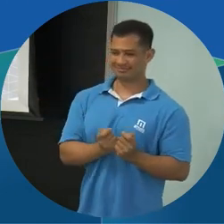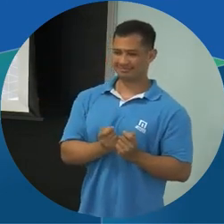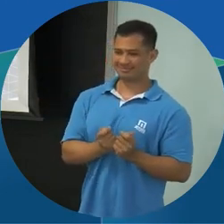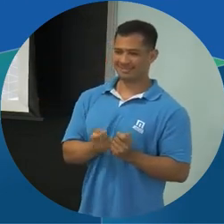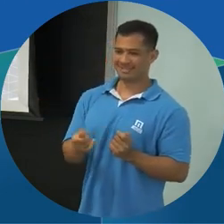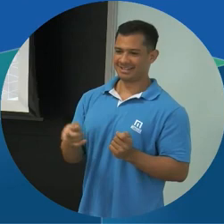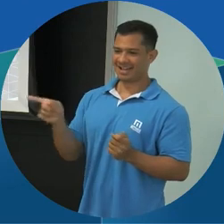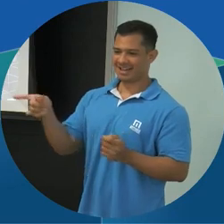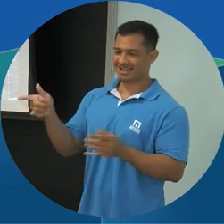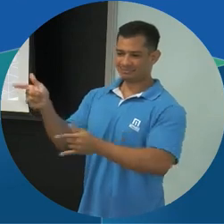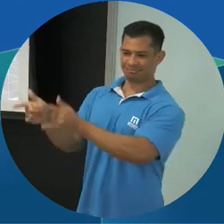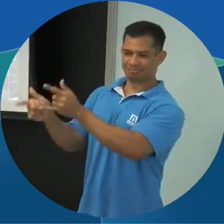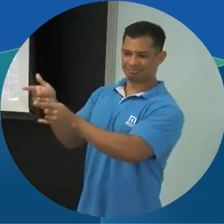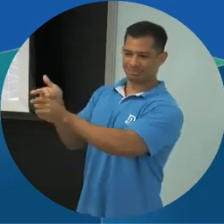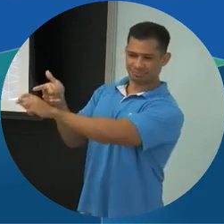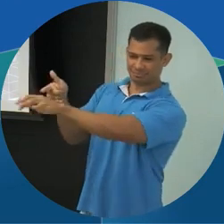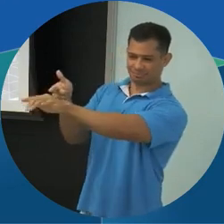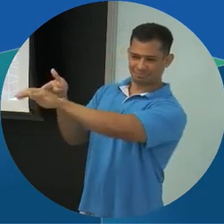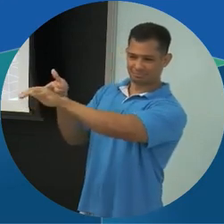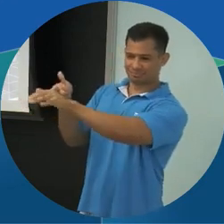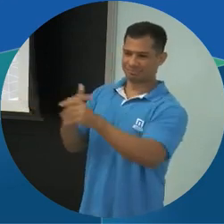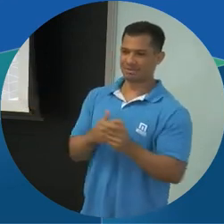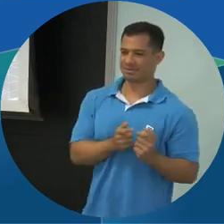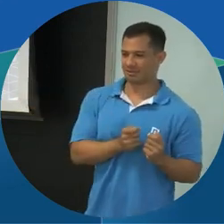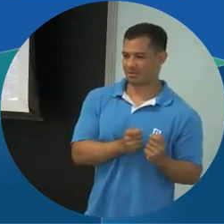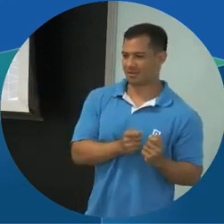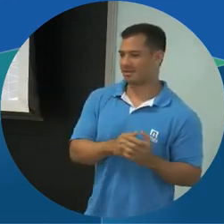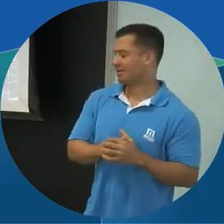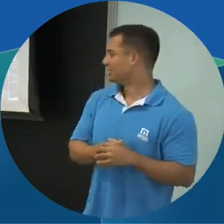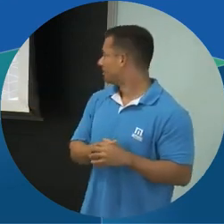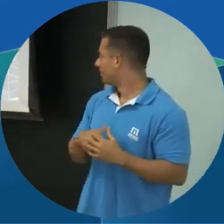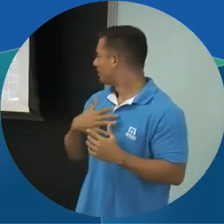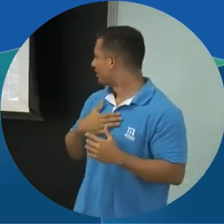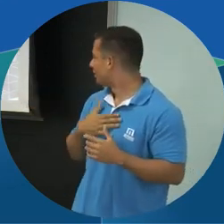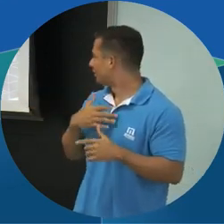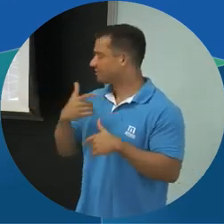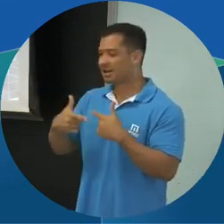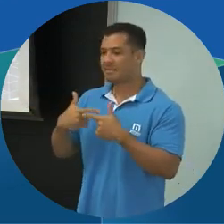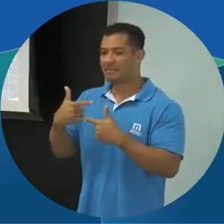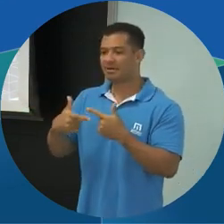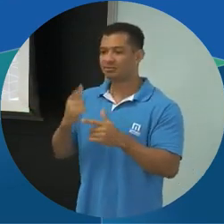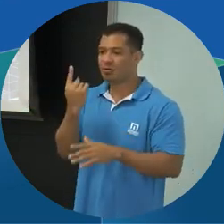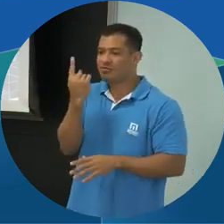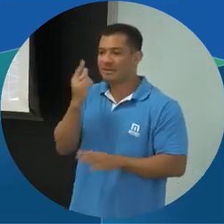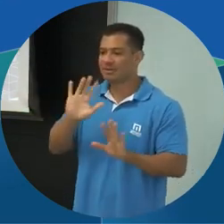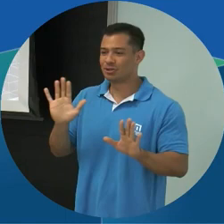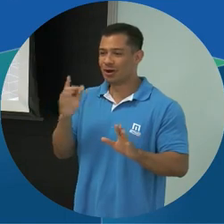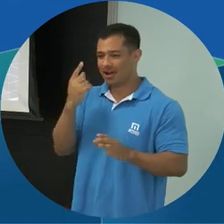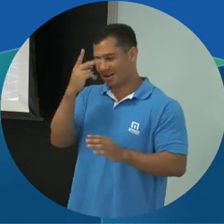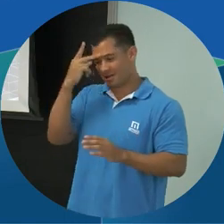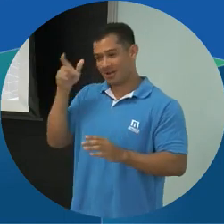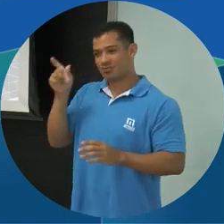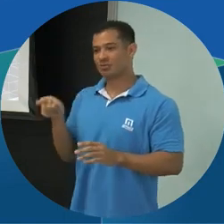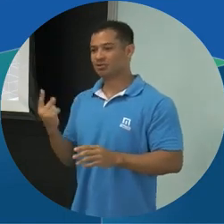esse trabalho que eu estava fazendo com todo esse pessoal aqui, nessa condição, eu estaria fazendo só com um operador.